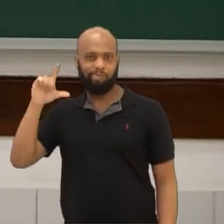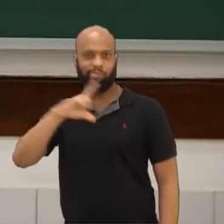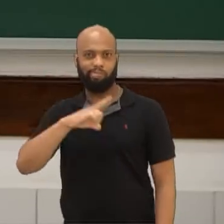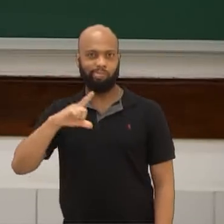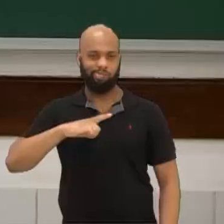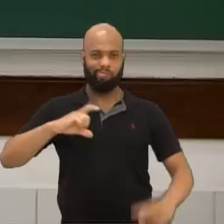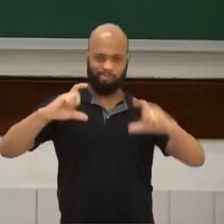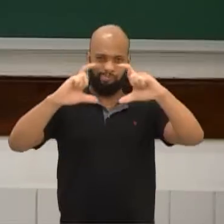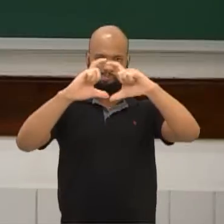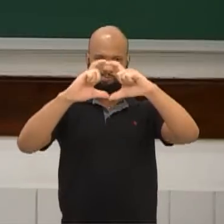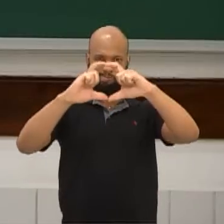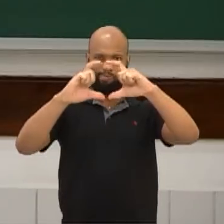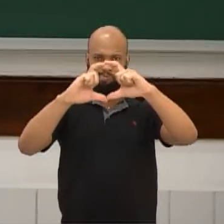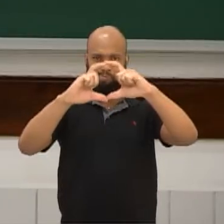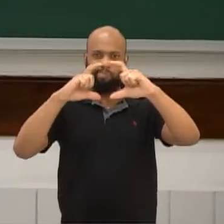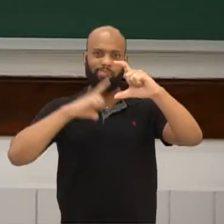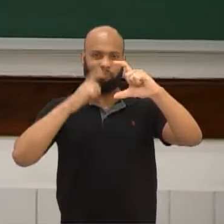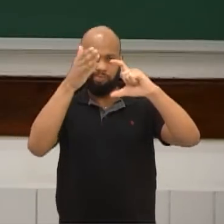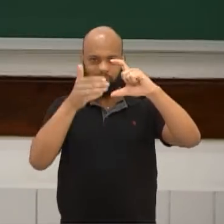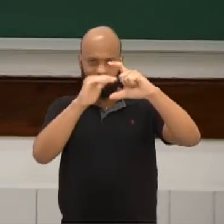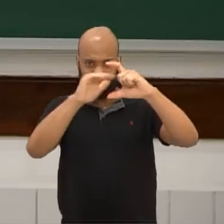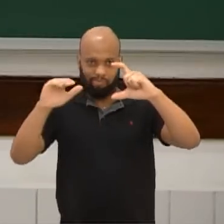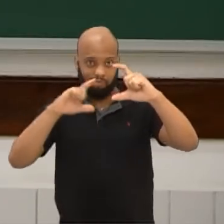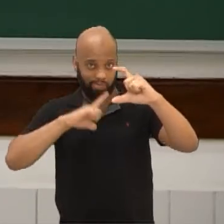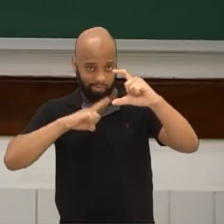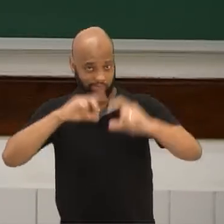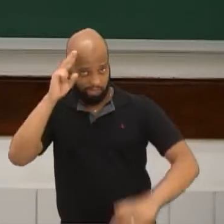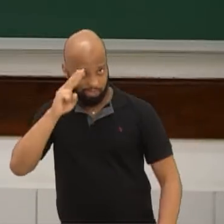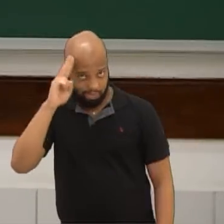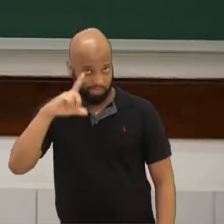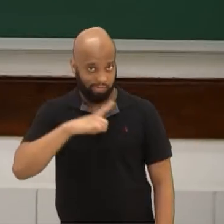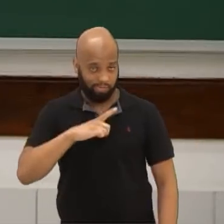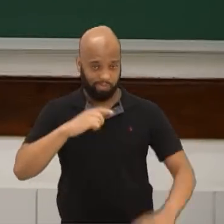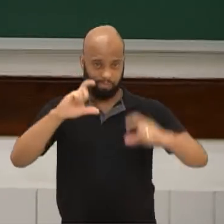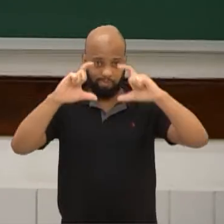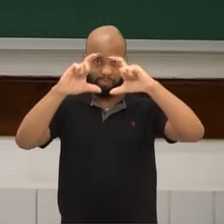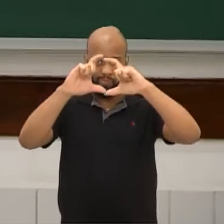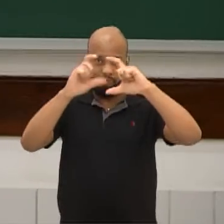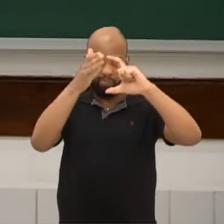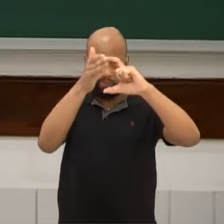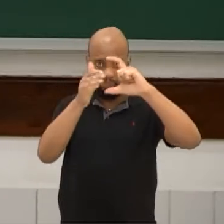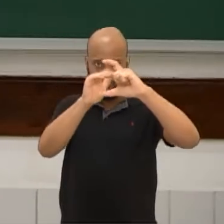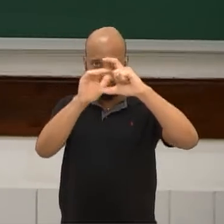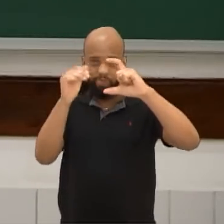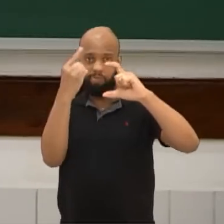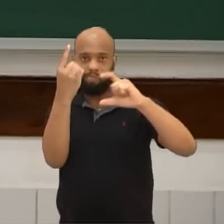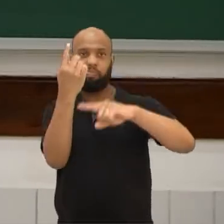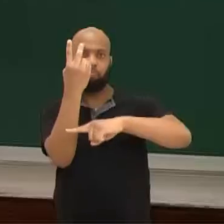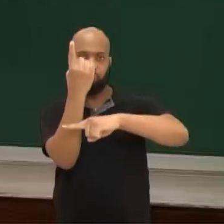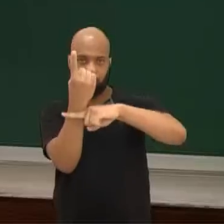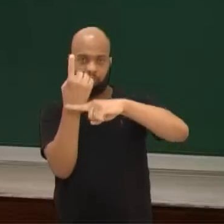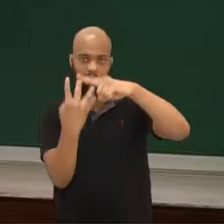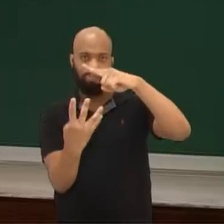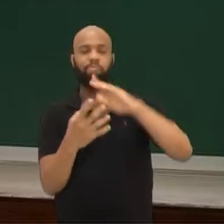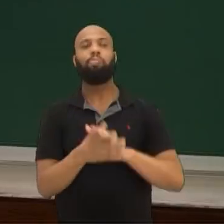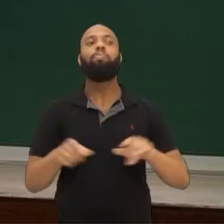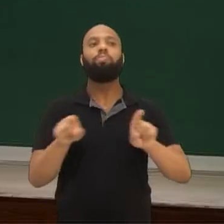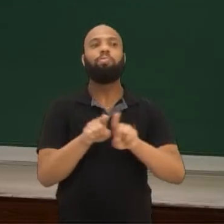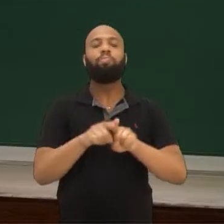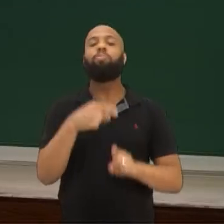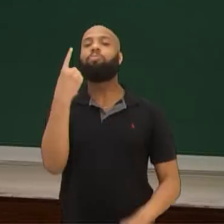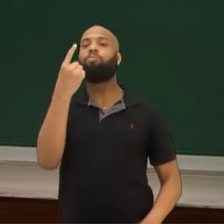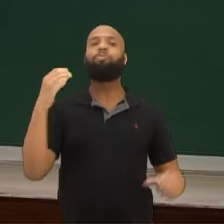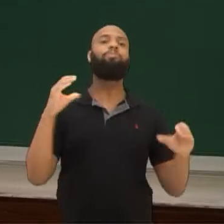da última aula, que a professora dividiu em 4 partes? Lembram? Então, 1/4. Olha lá. Outra coisa, quanto que é uma